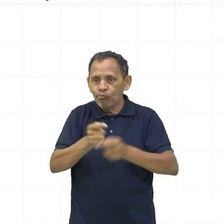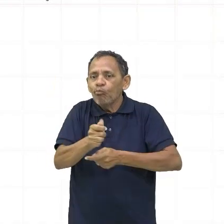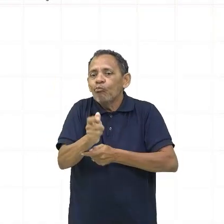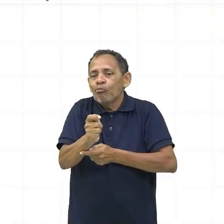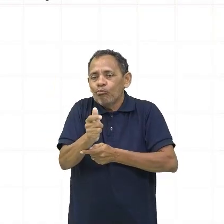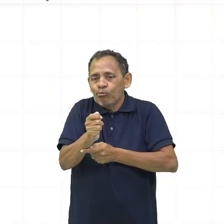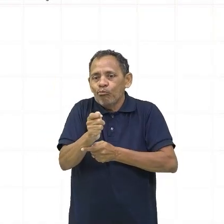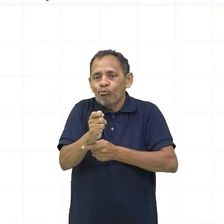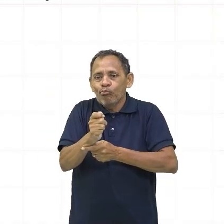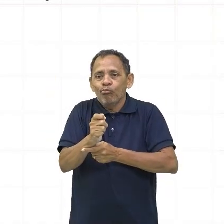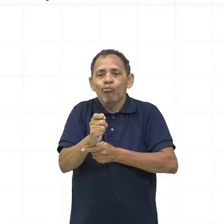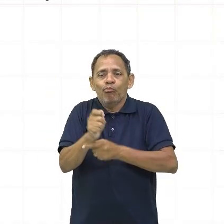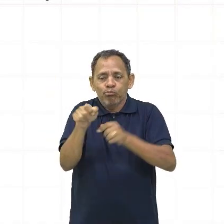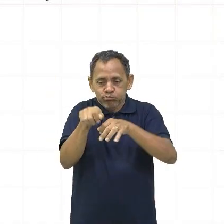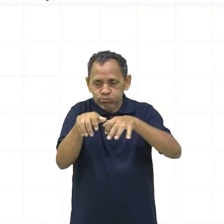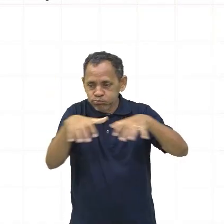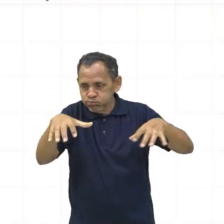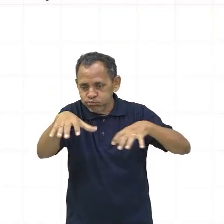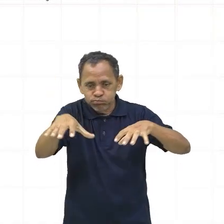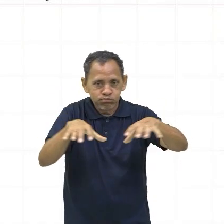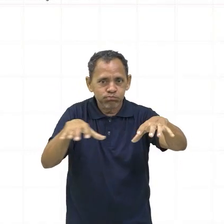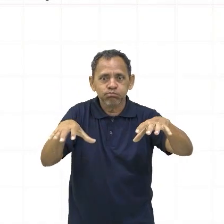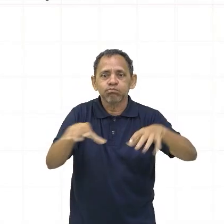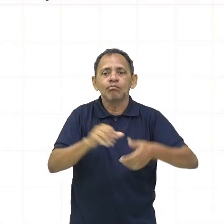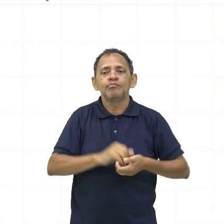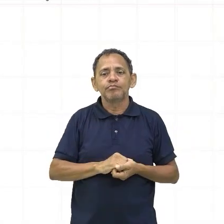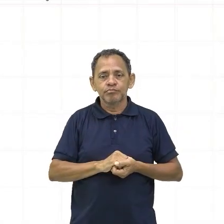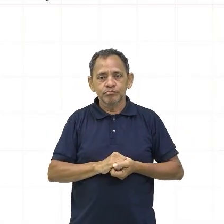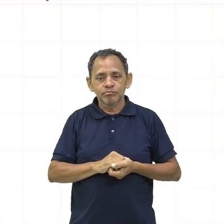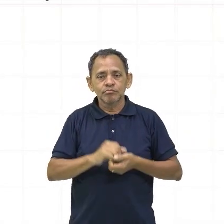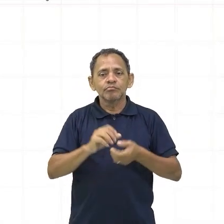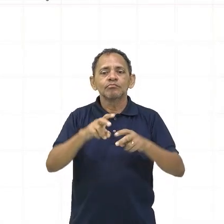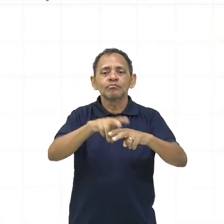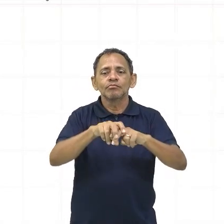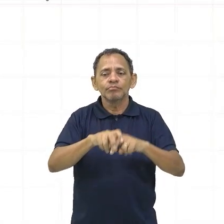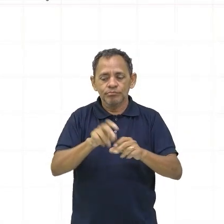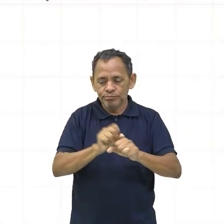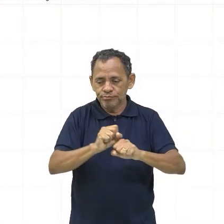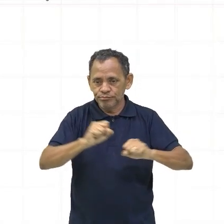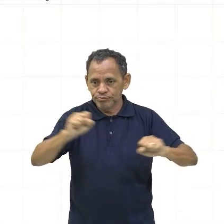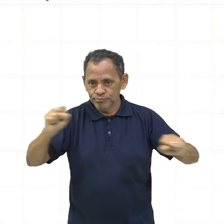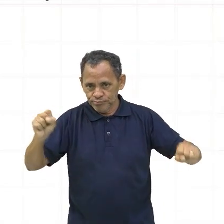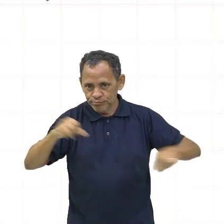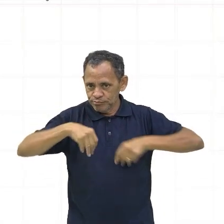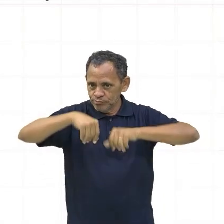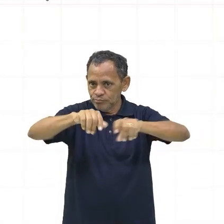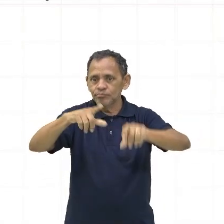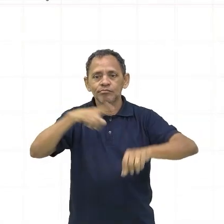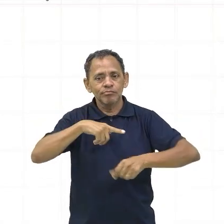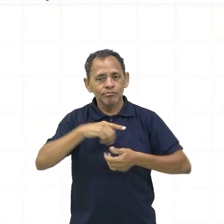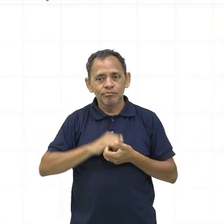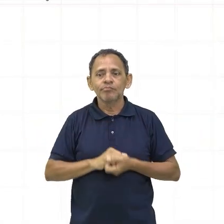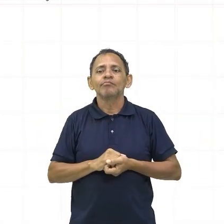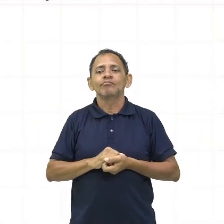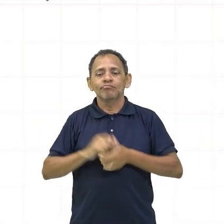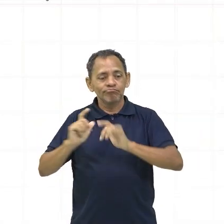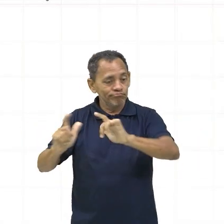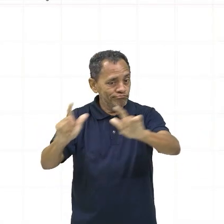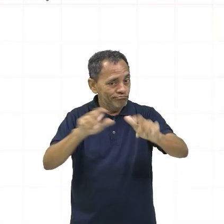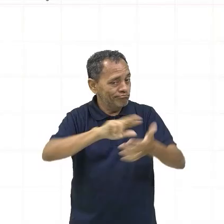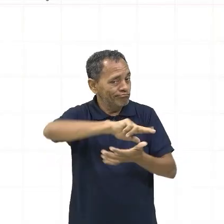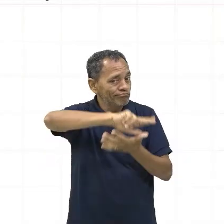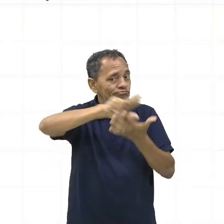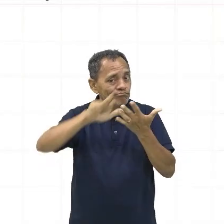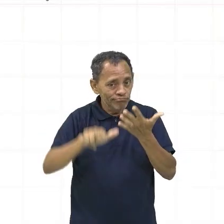seja, devido à sua extensão territorial e à sua população, né, ainda há muita terra para pouca gente